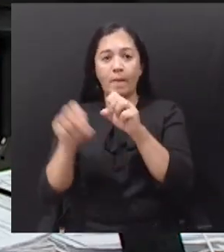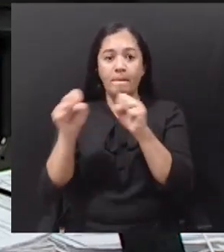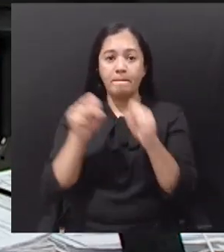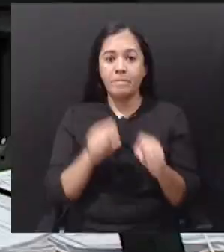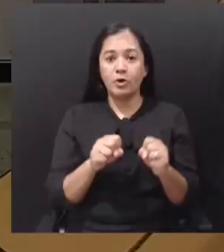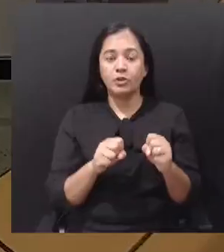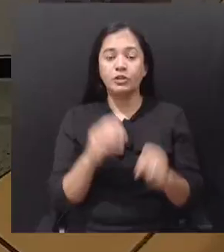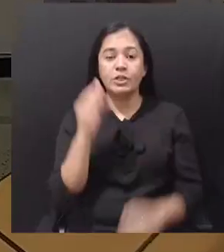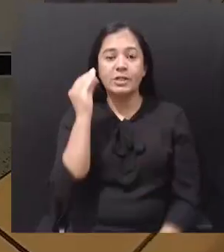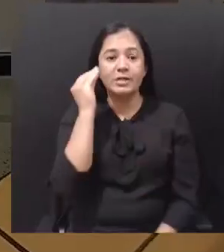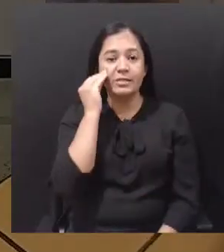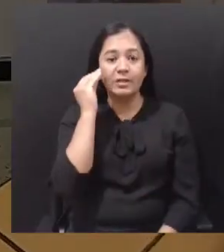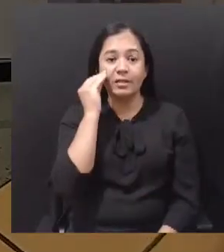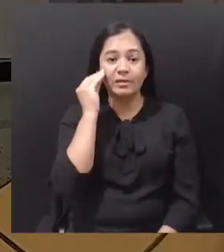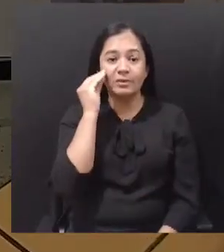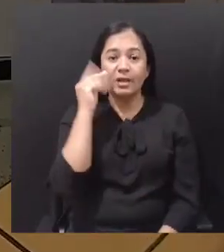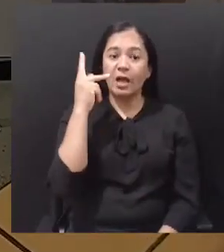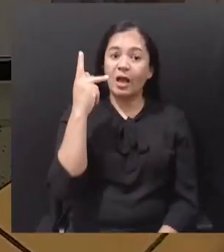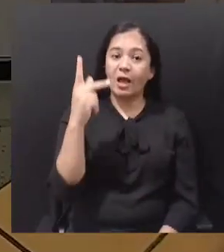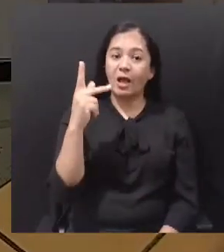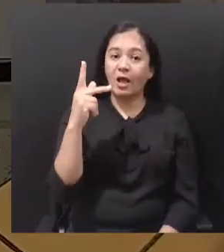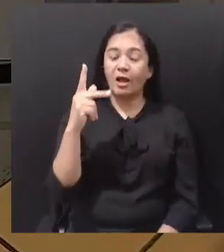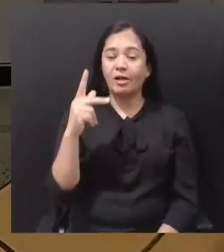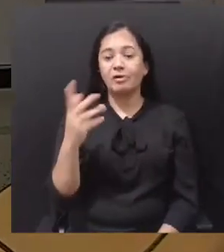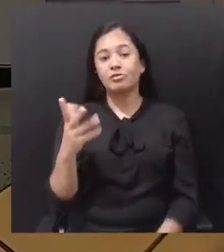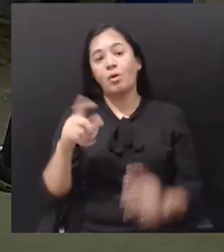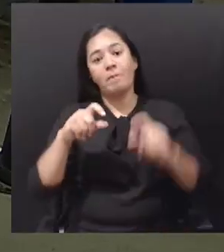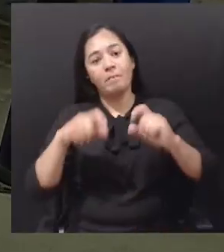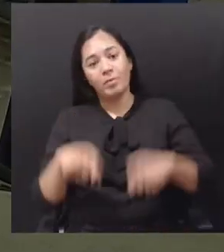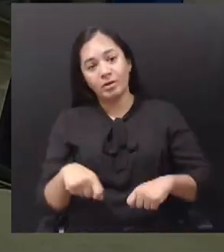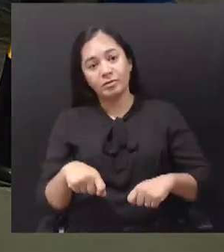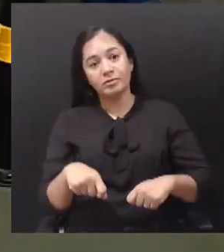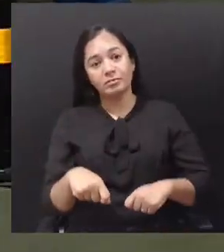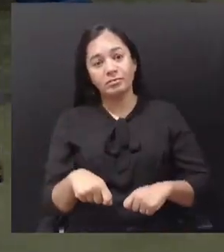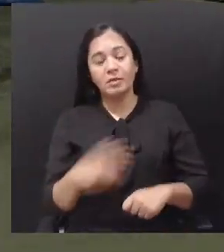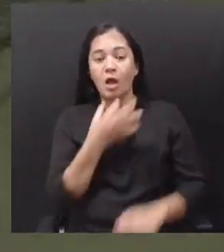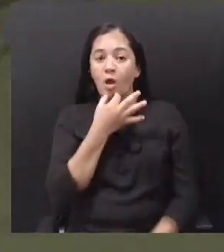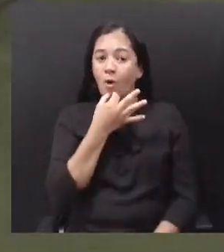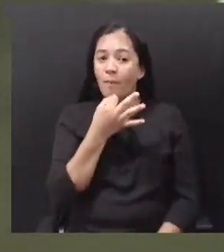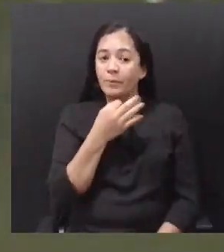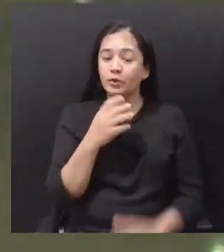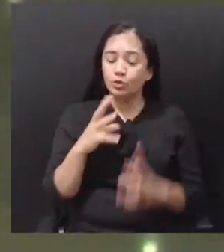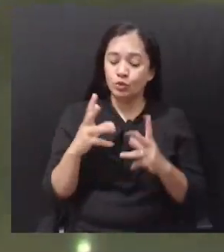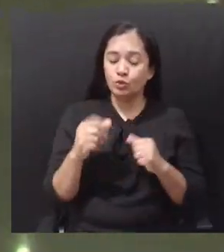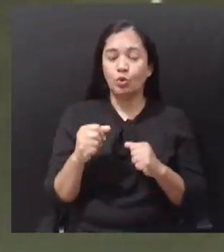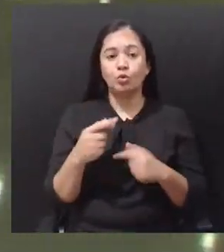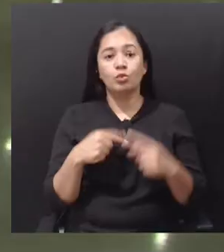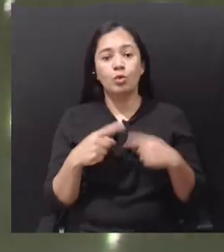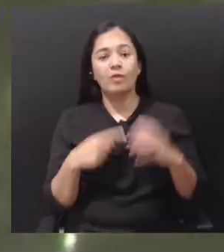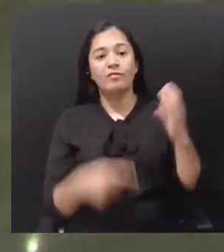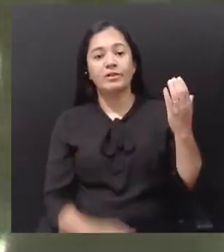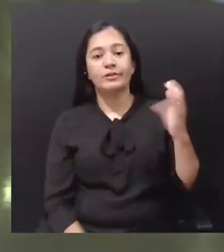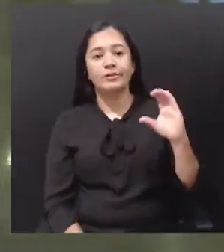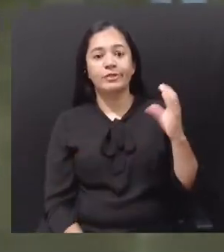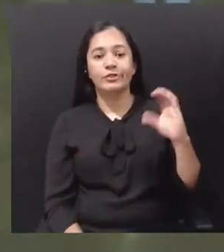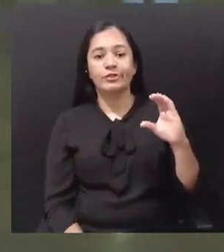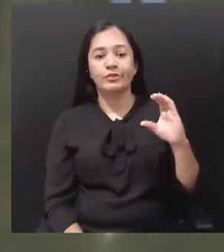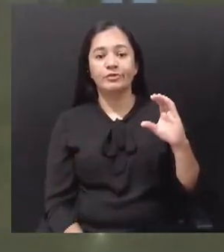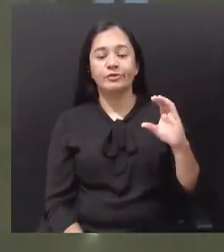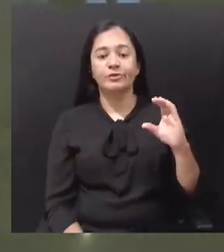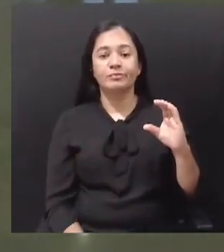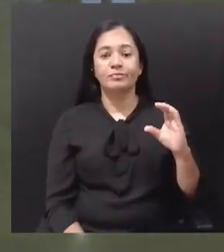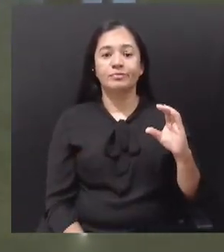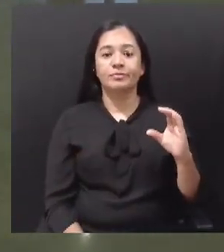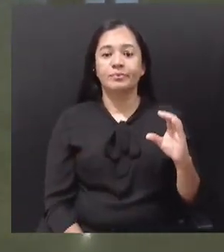hipótese, né? Então, todo o avanço científico, ele se